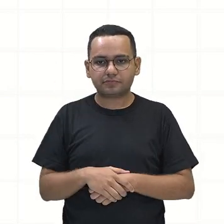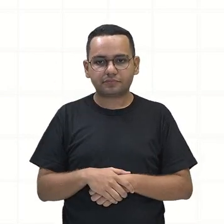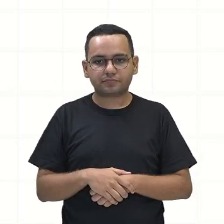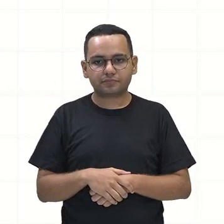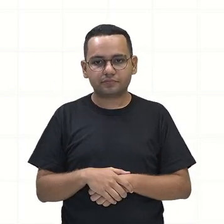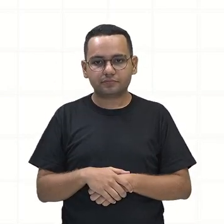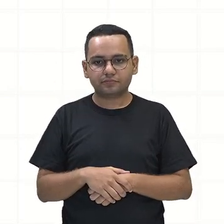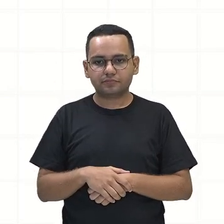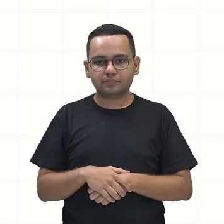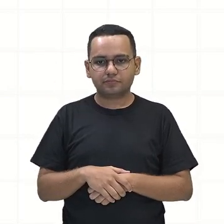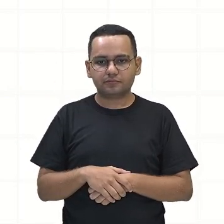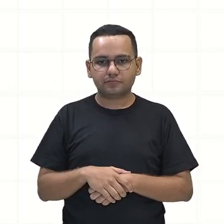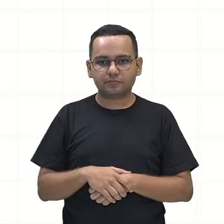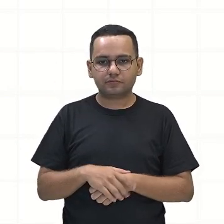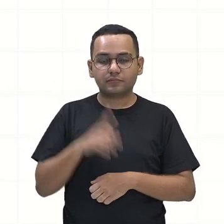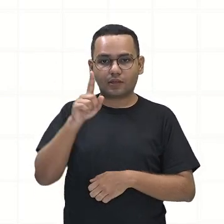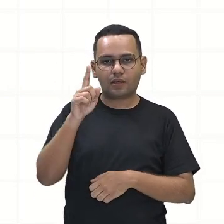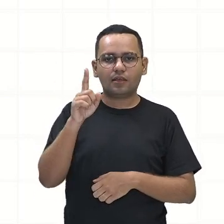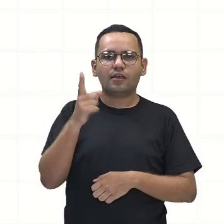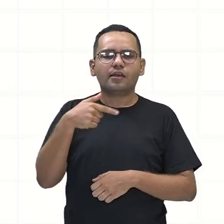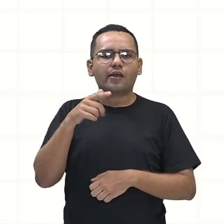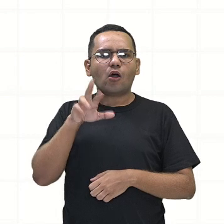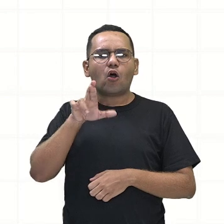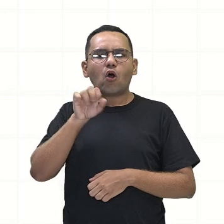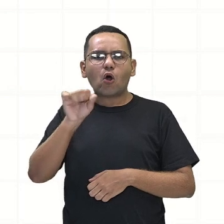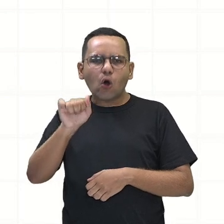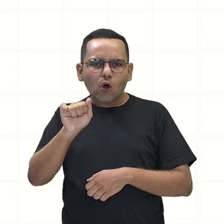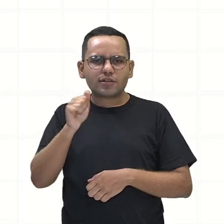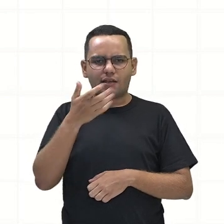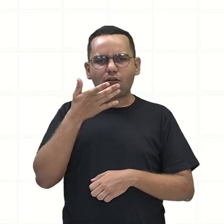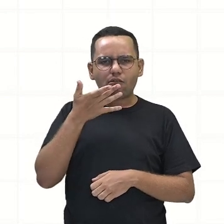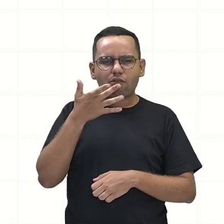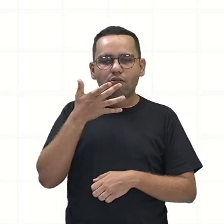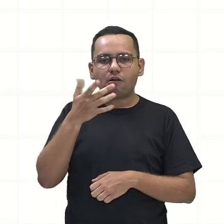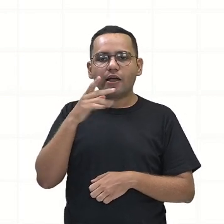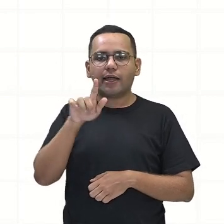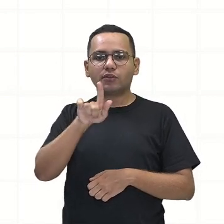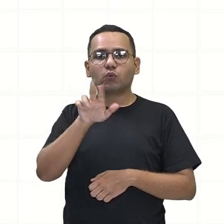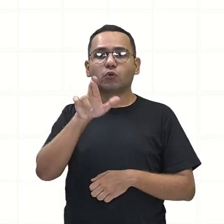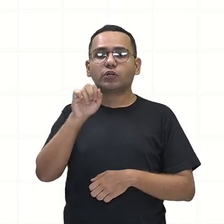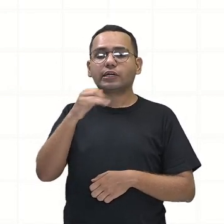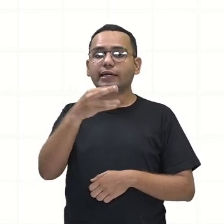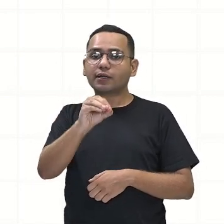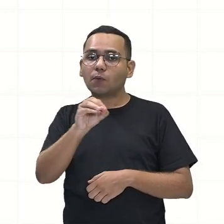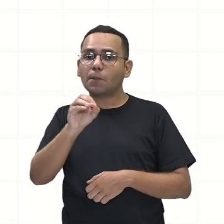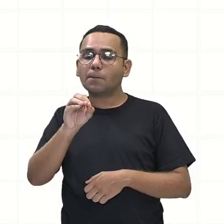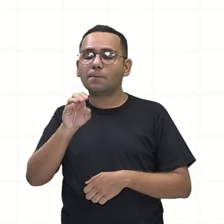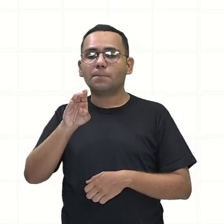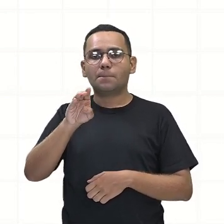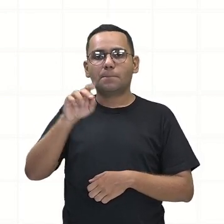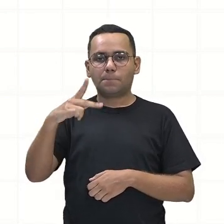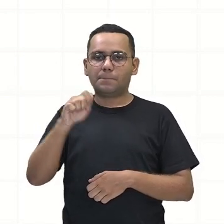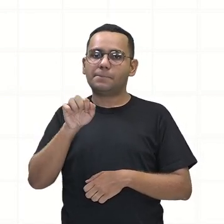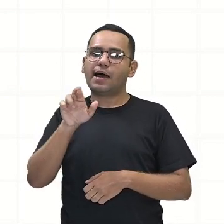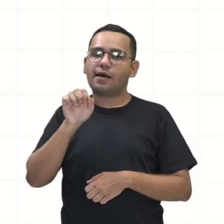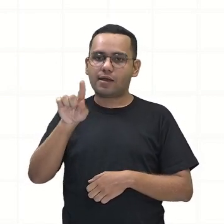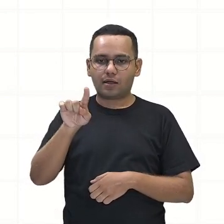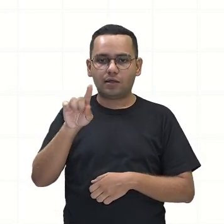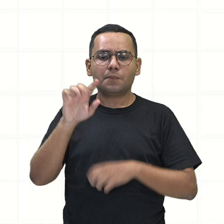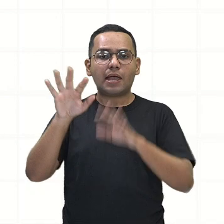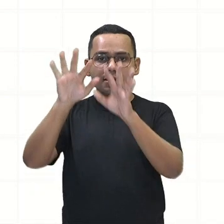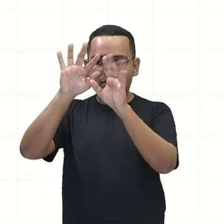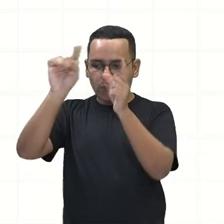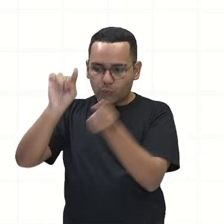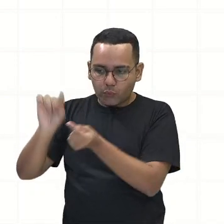eu tenho aí o estado do Grão-Pará. Esses estados, eles correspondem atualmente ao território brasileiro,